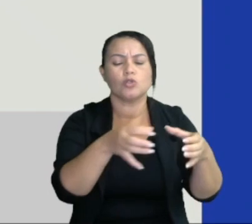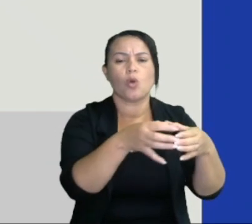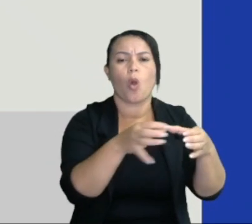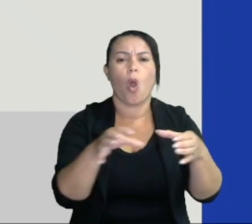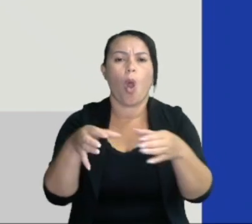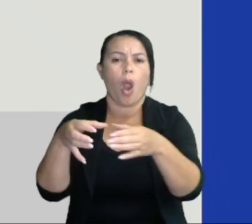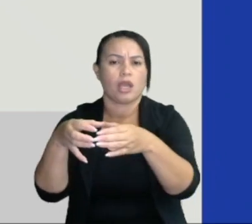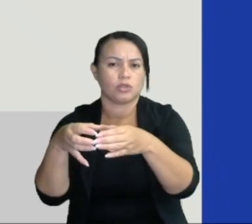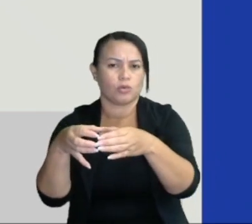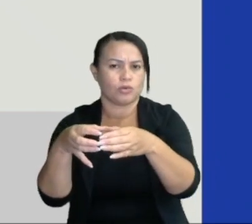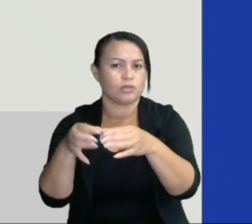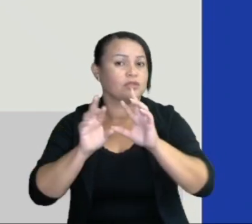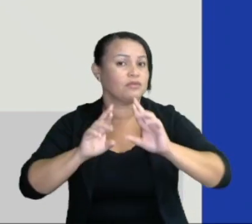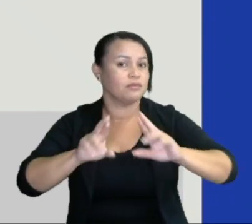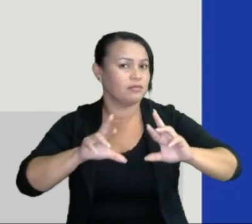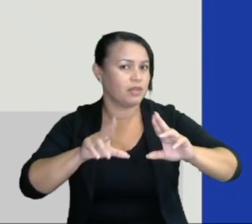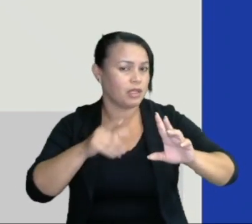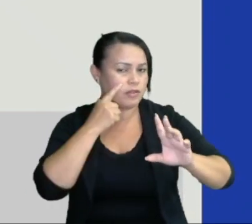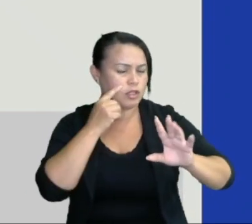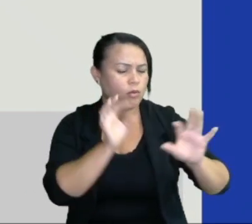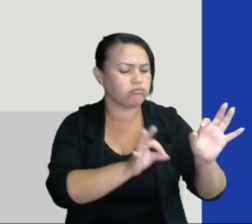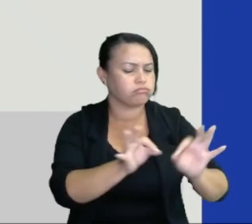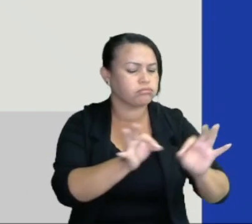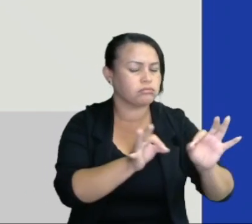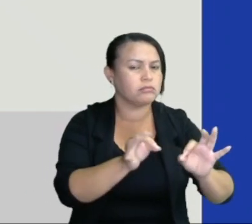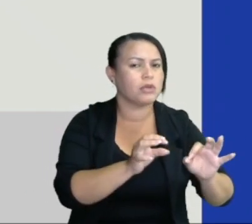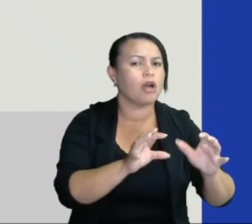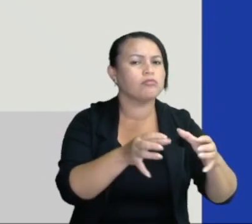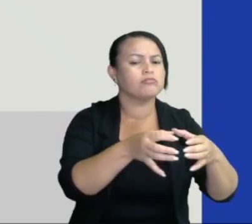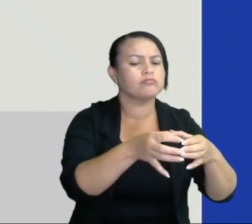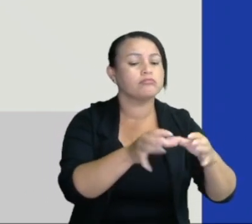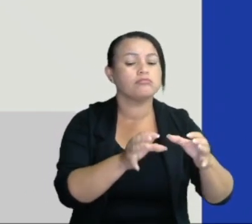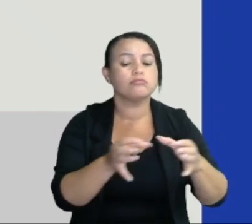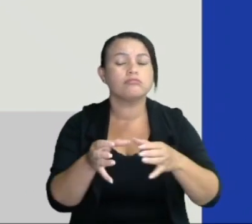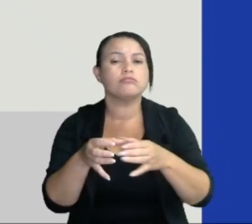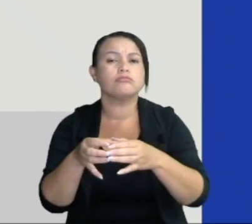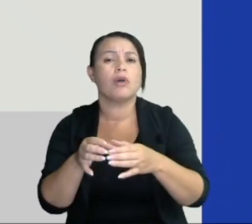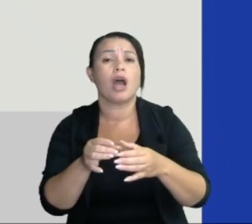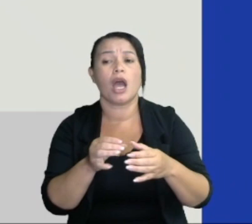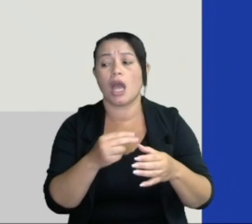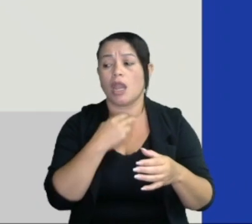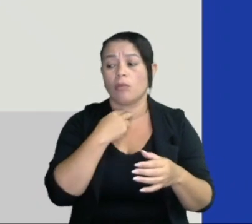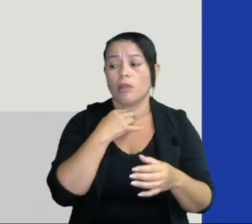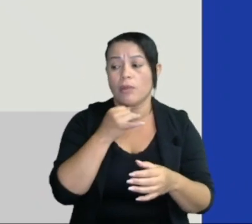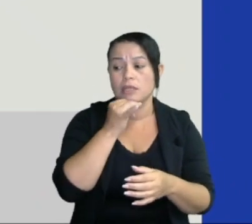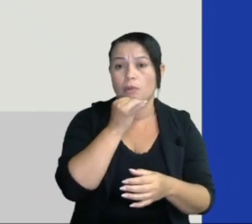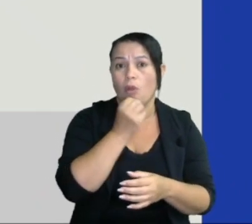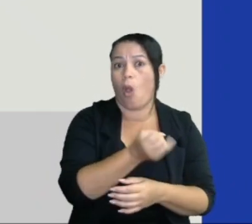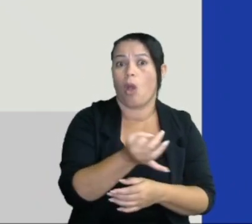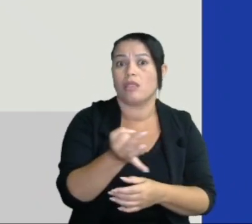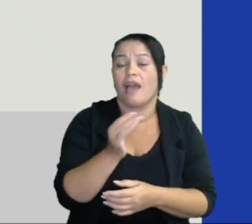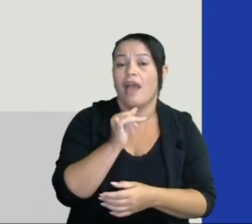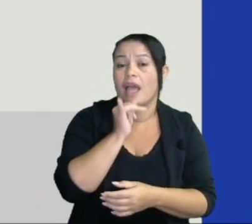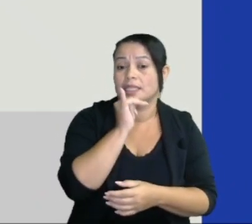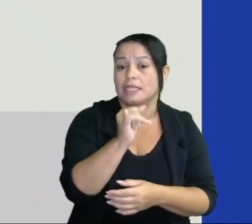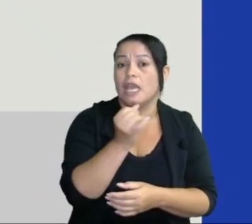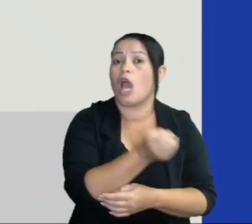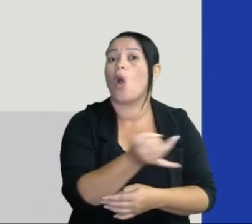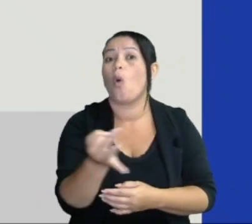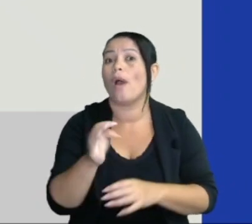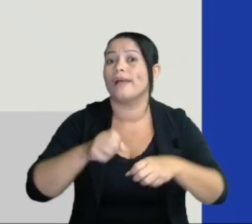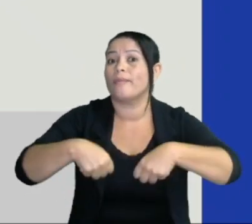em 2 agrupamentos diferentes. Sem contar, diga qual grupo tem mais